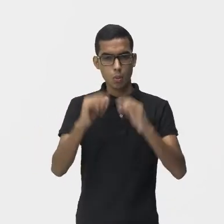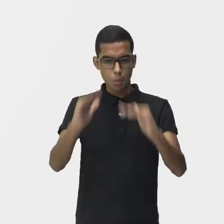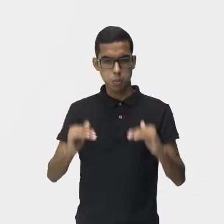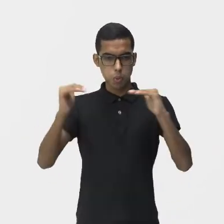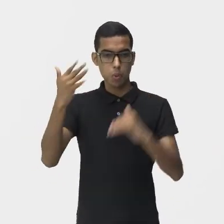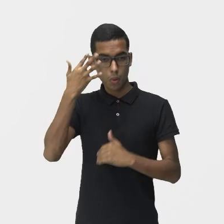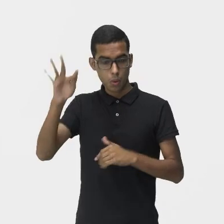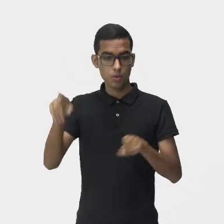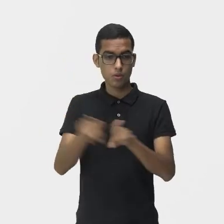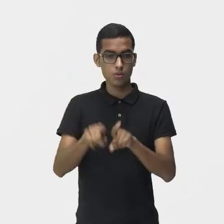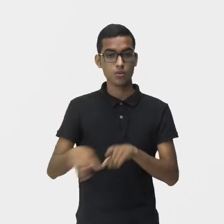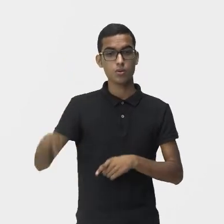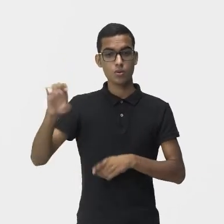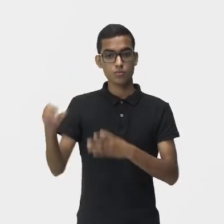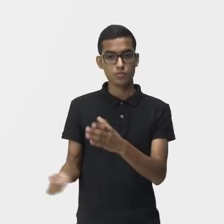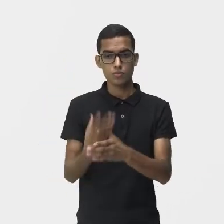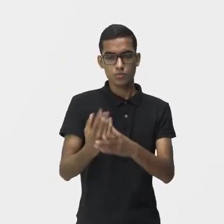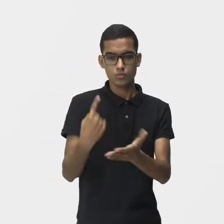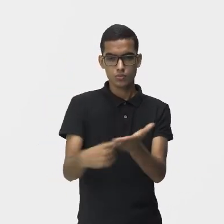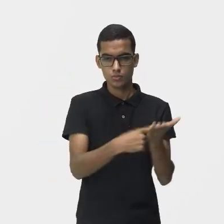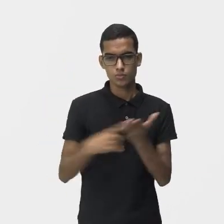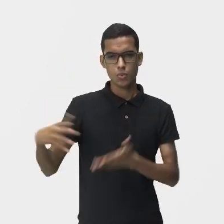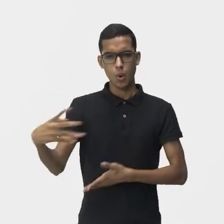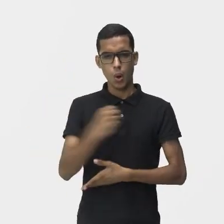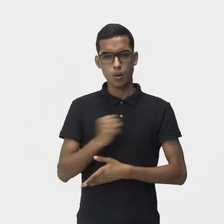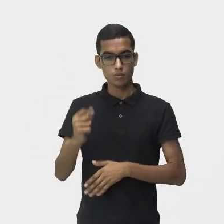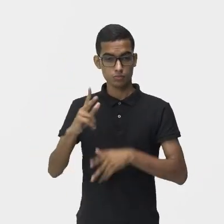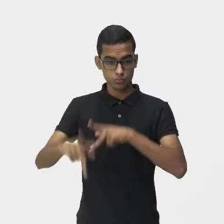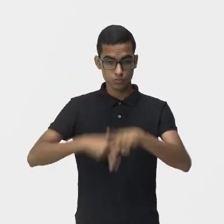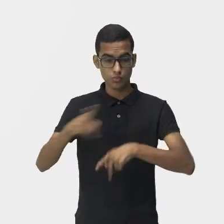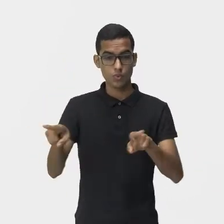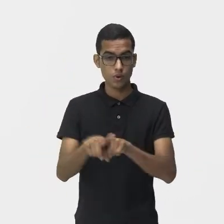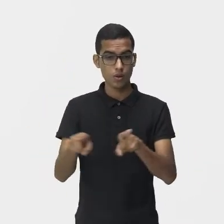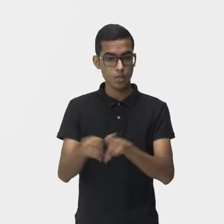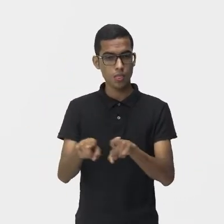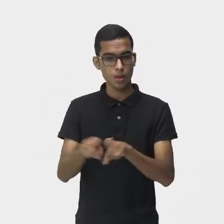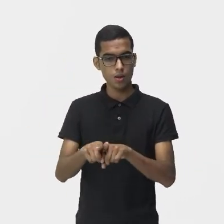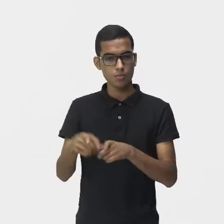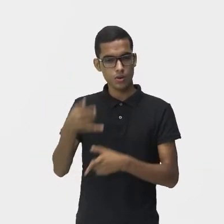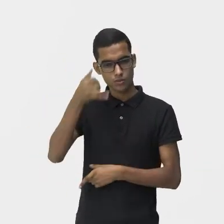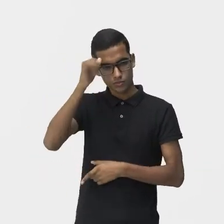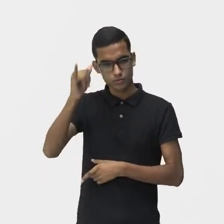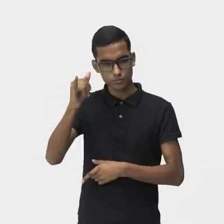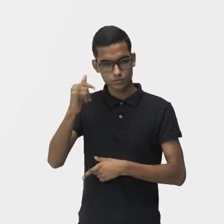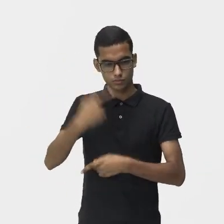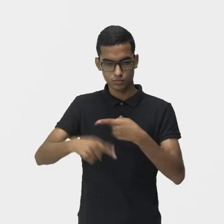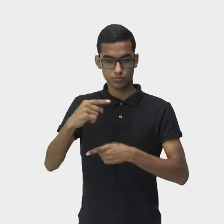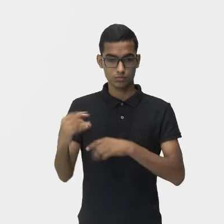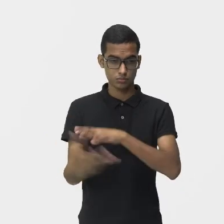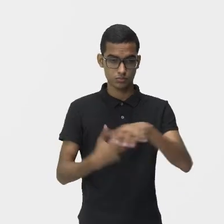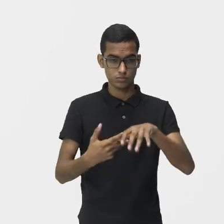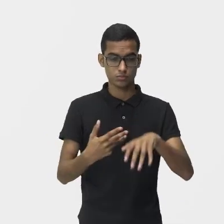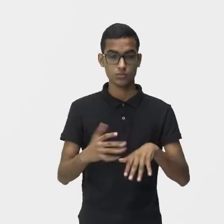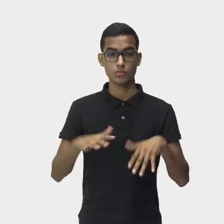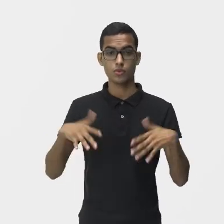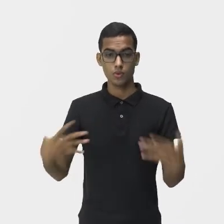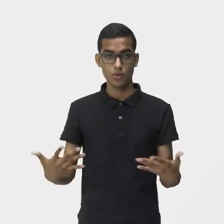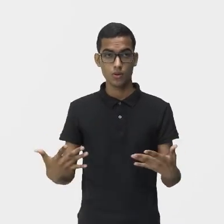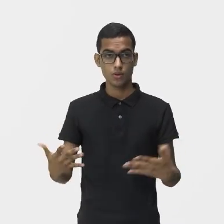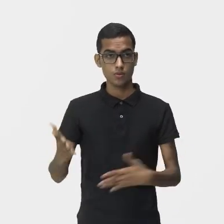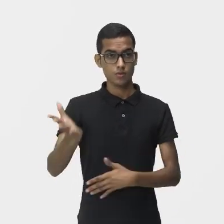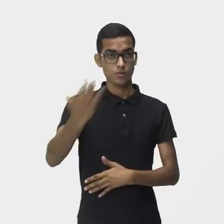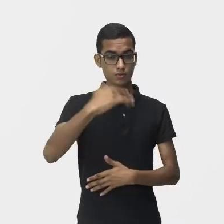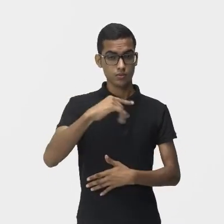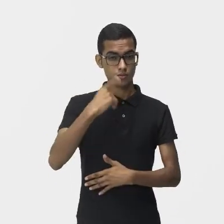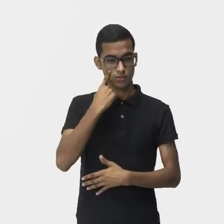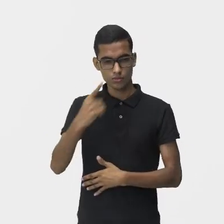do Comitê de Salvação Pública e a radicalização da Revolução. Então, vamos